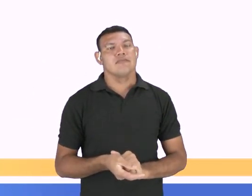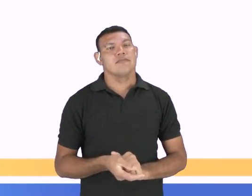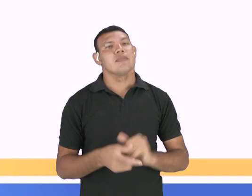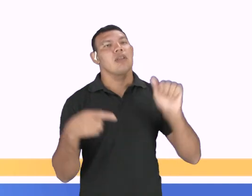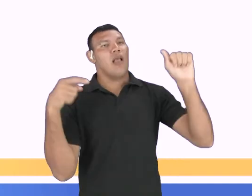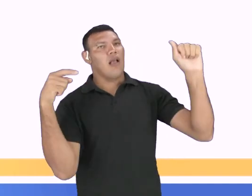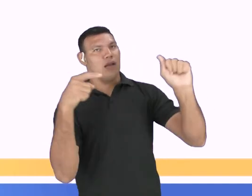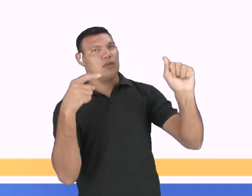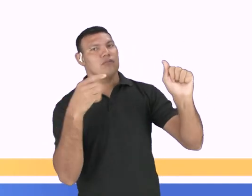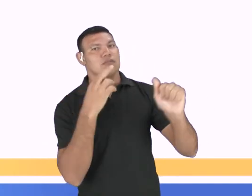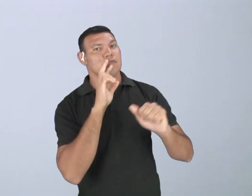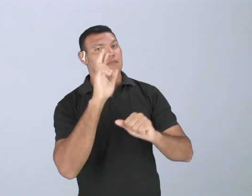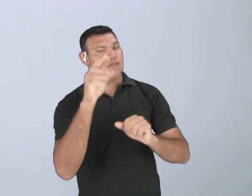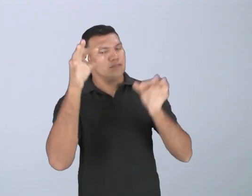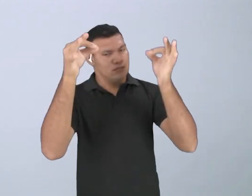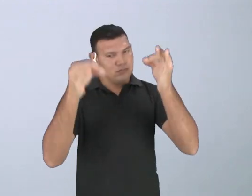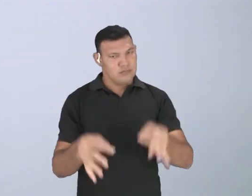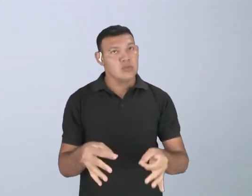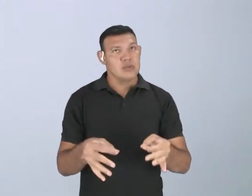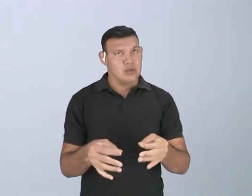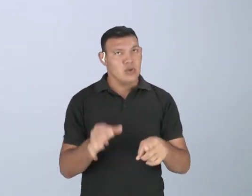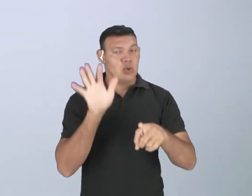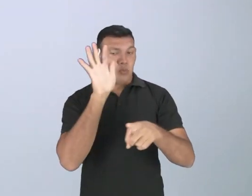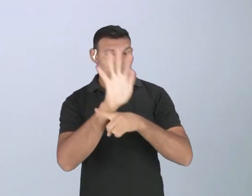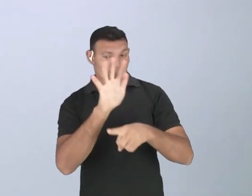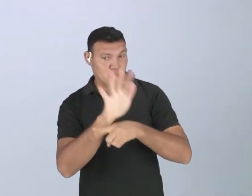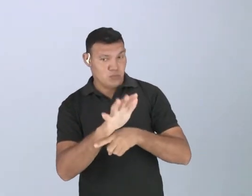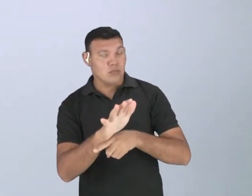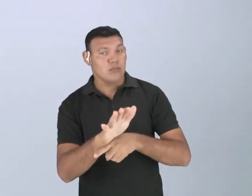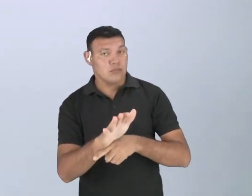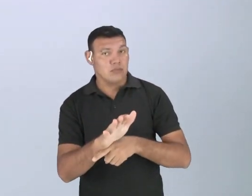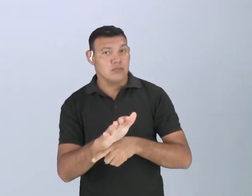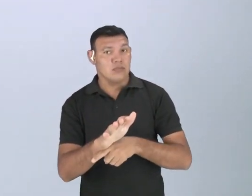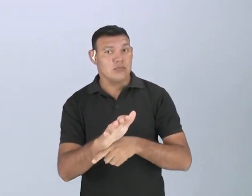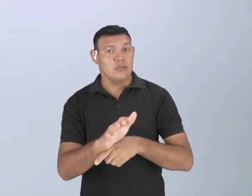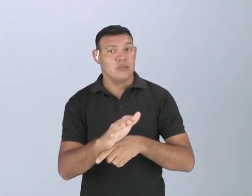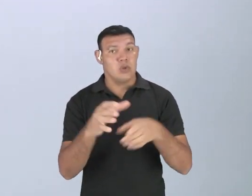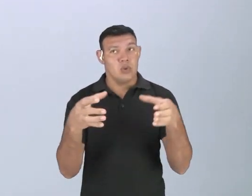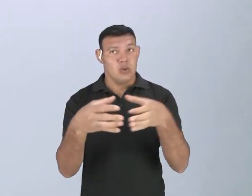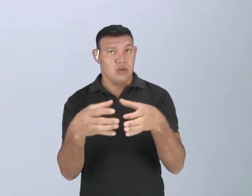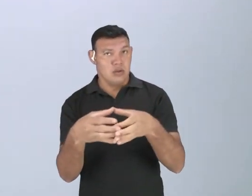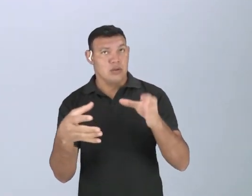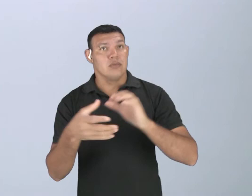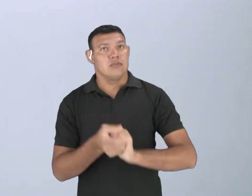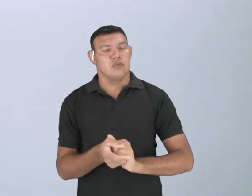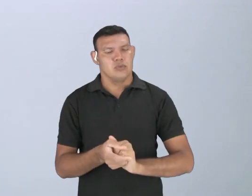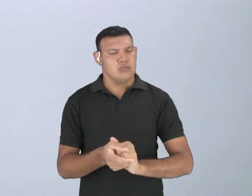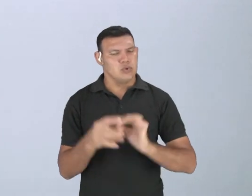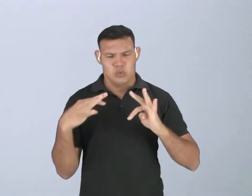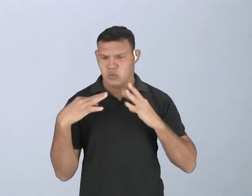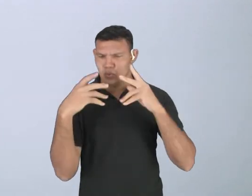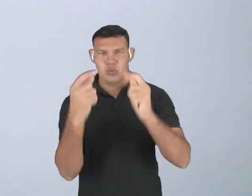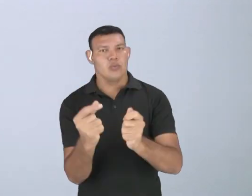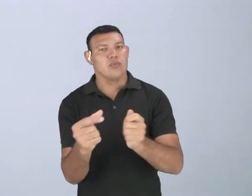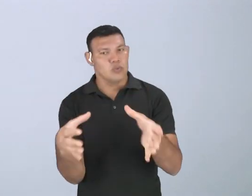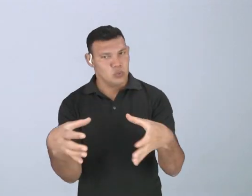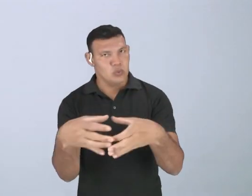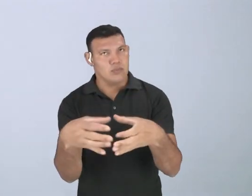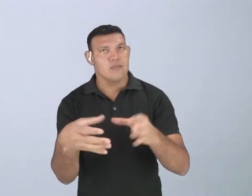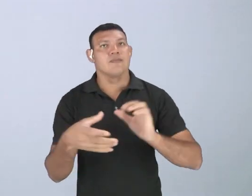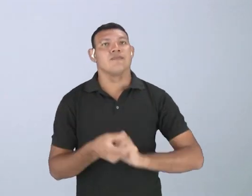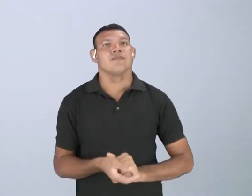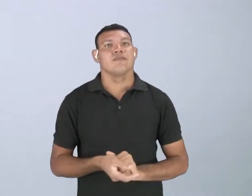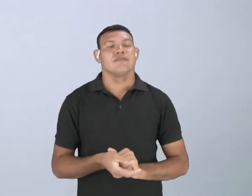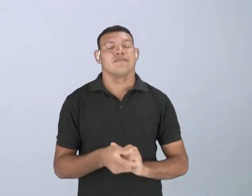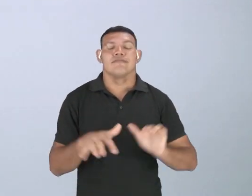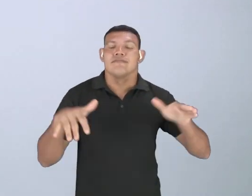Letra A, né, pessoal? O benefício coletivo. Então, no socialismo, visa-se beneficiar todos, né, de forma coletiva.